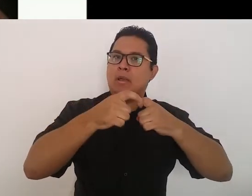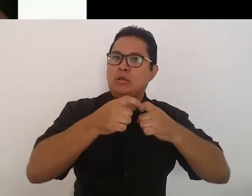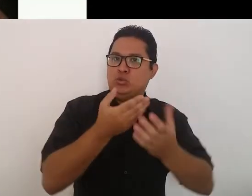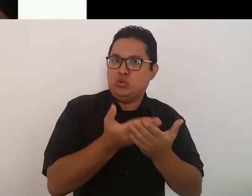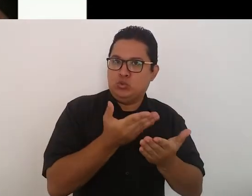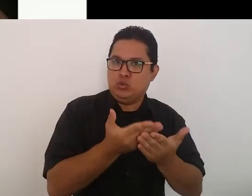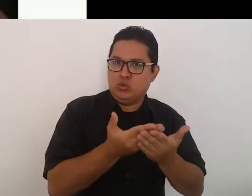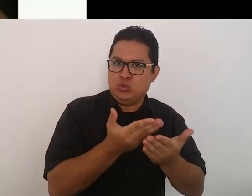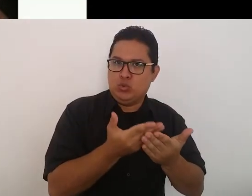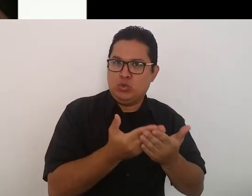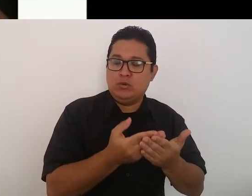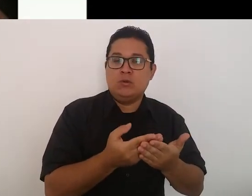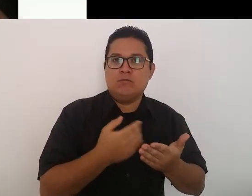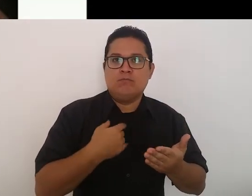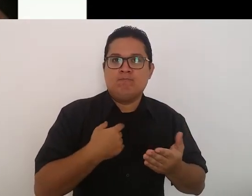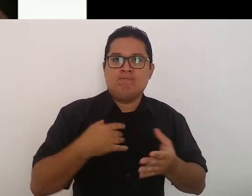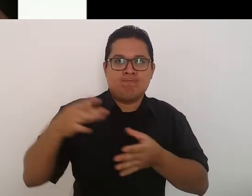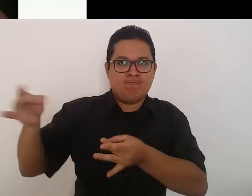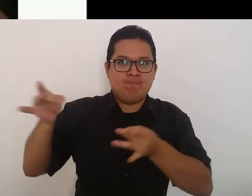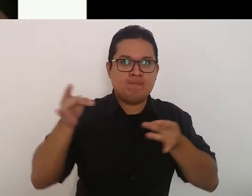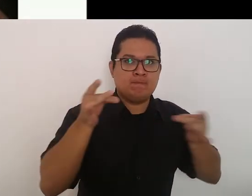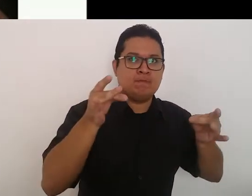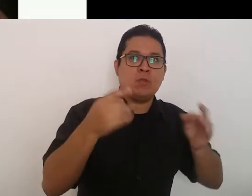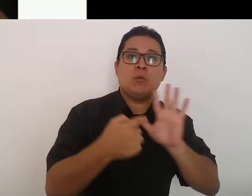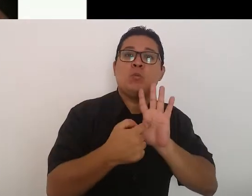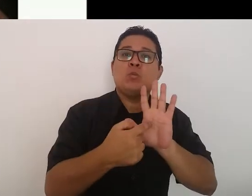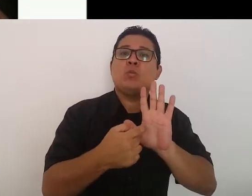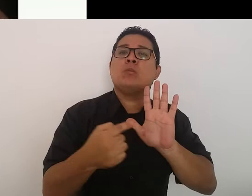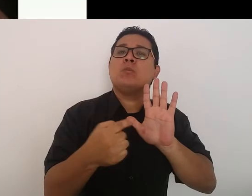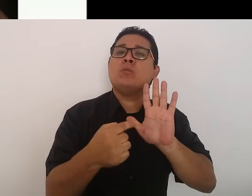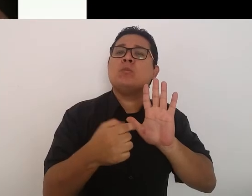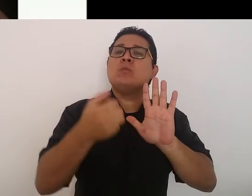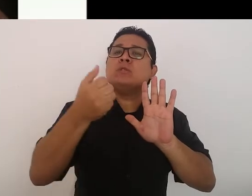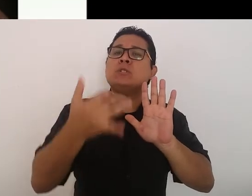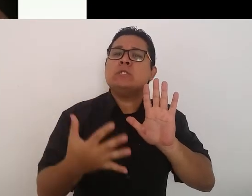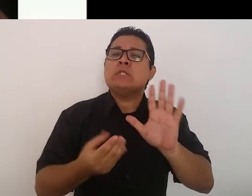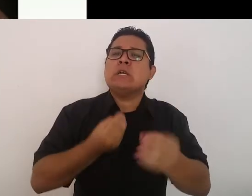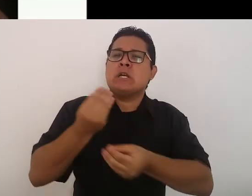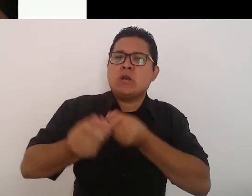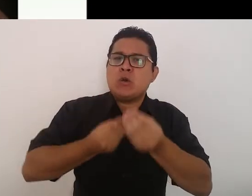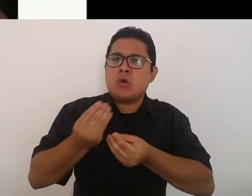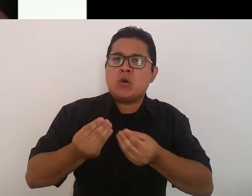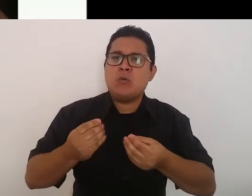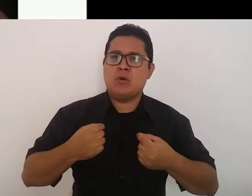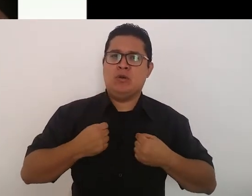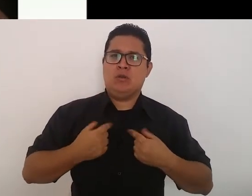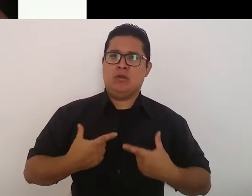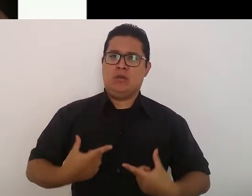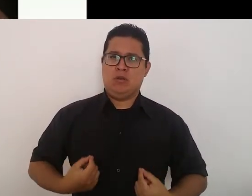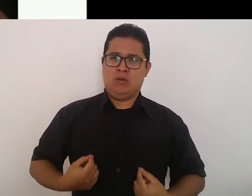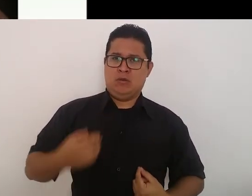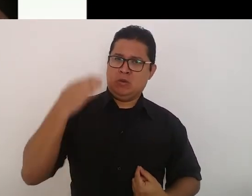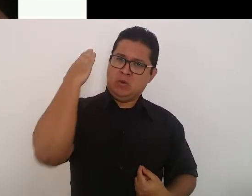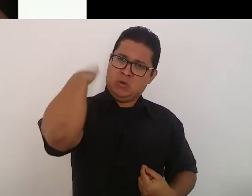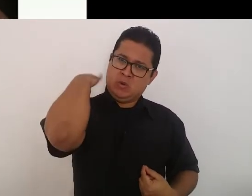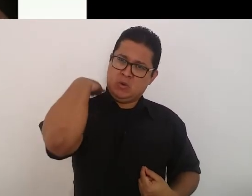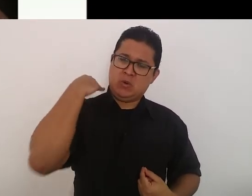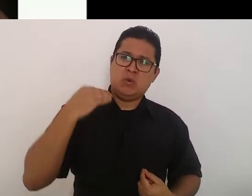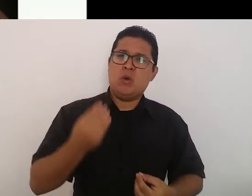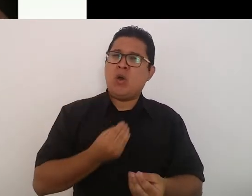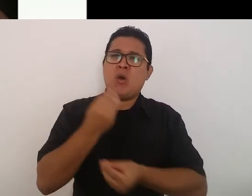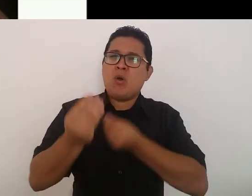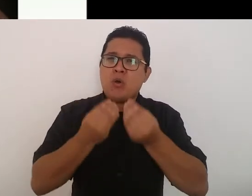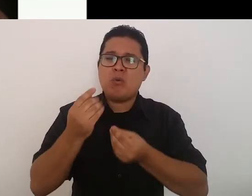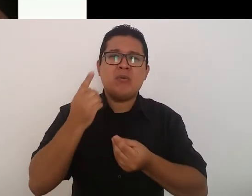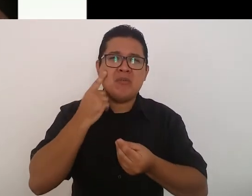aqui, né, uma tomografia, e aí você tem problemas no pulmão do paciente. Tá? Essas partes brancas não deveriam estar